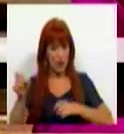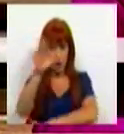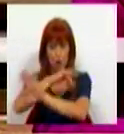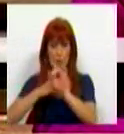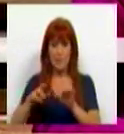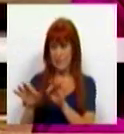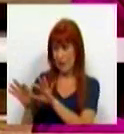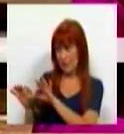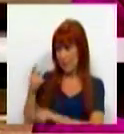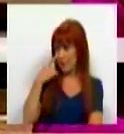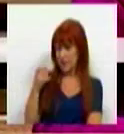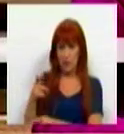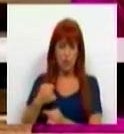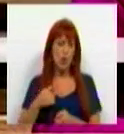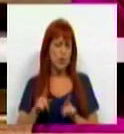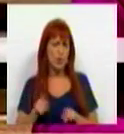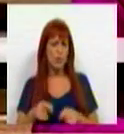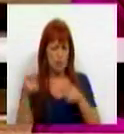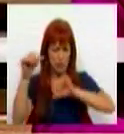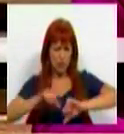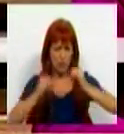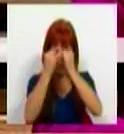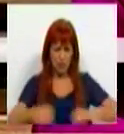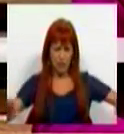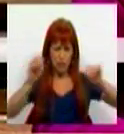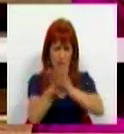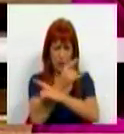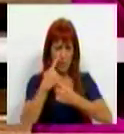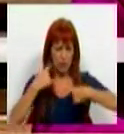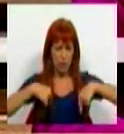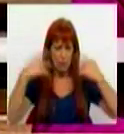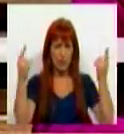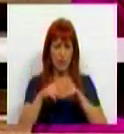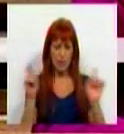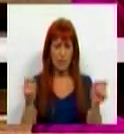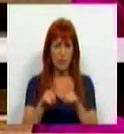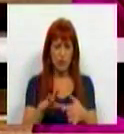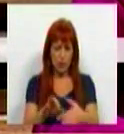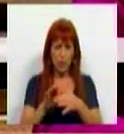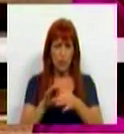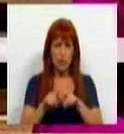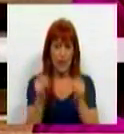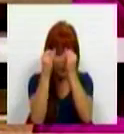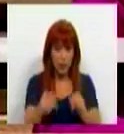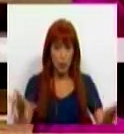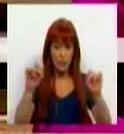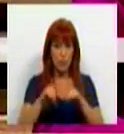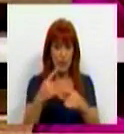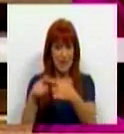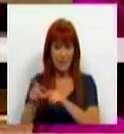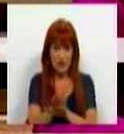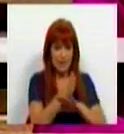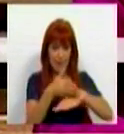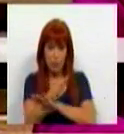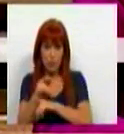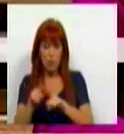europeias congêneres, vamos montar um laboratório para a inovação no setor público, promovendo a colaboração entre inovadores de diferentes